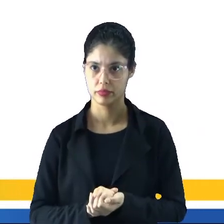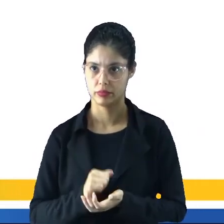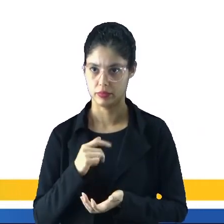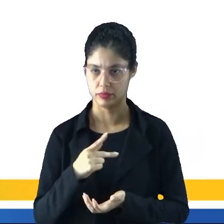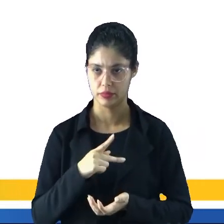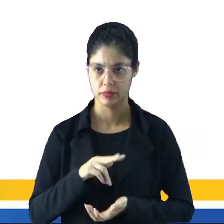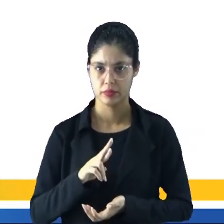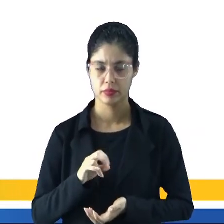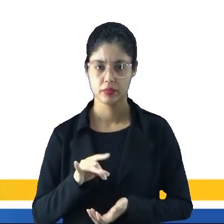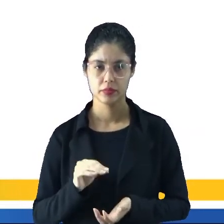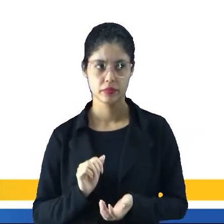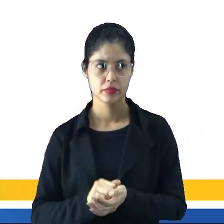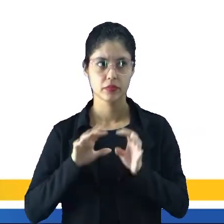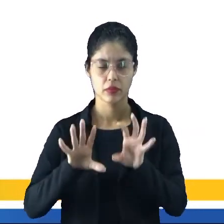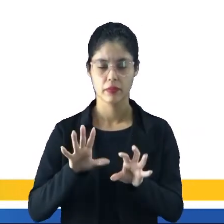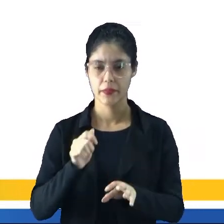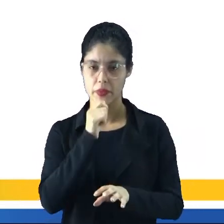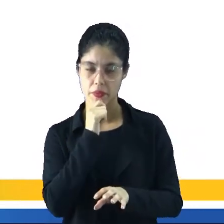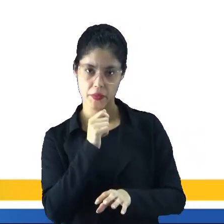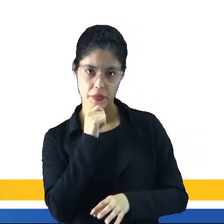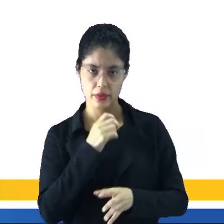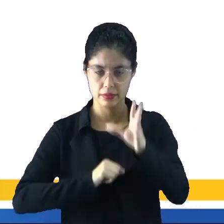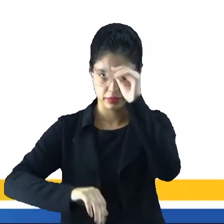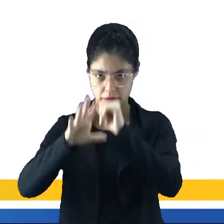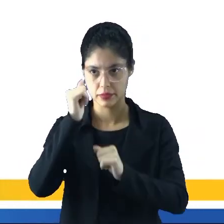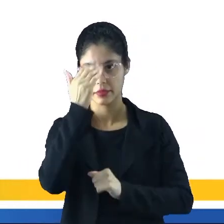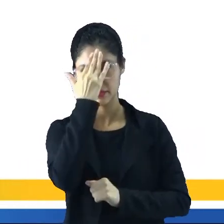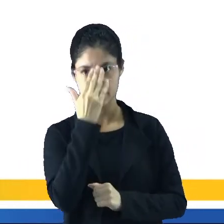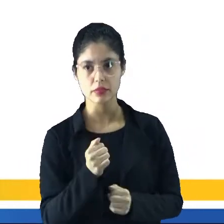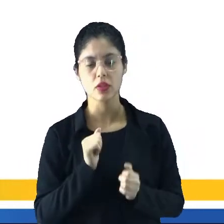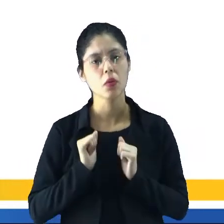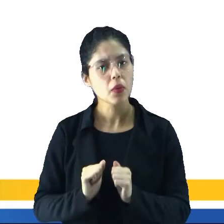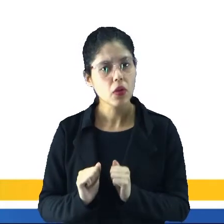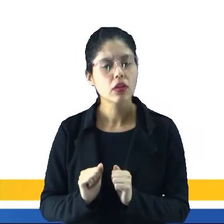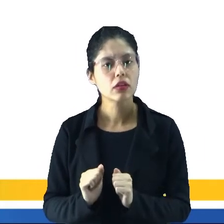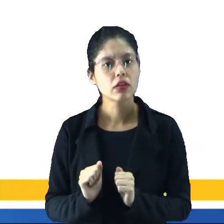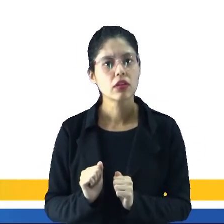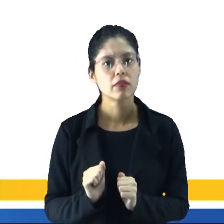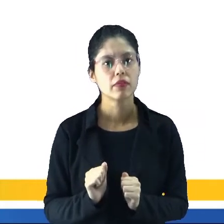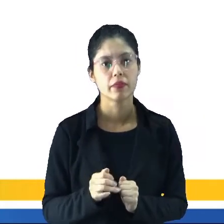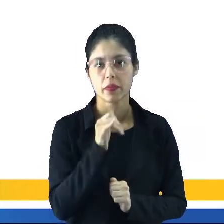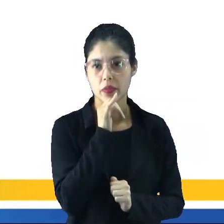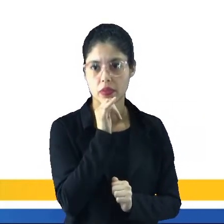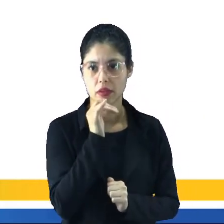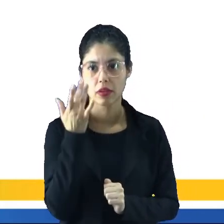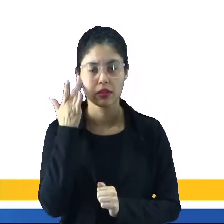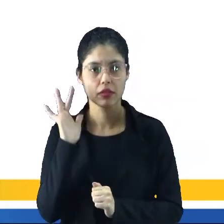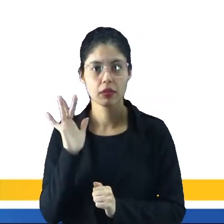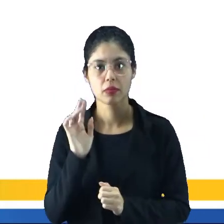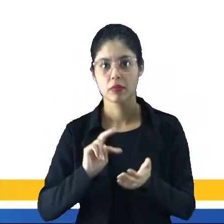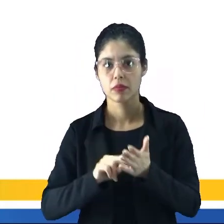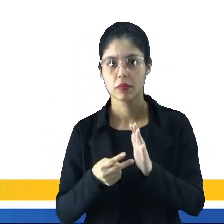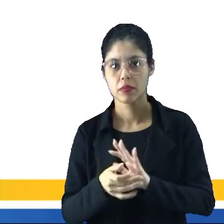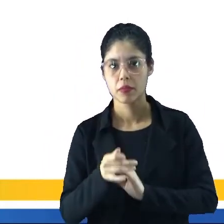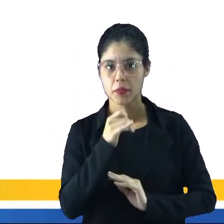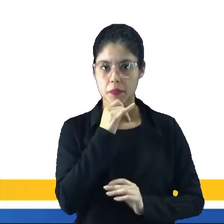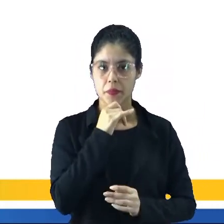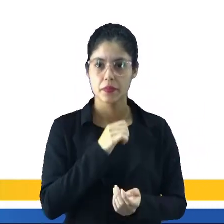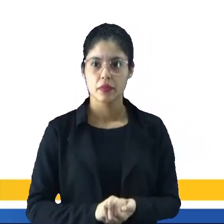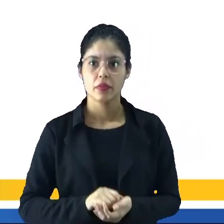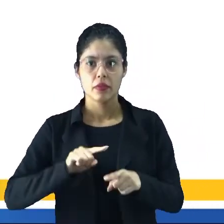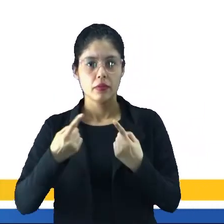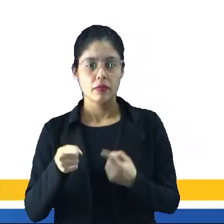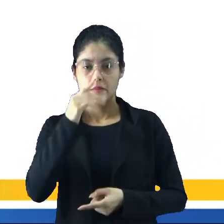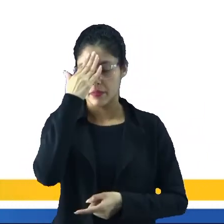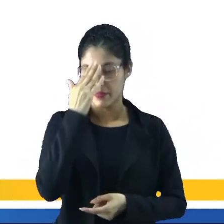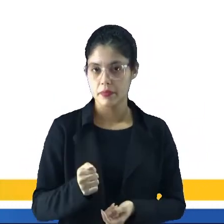Paquistão. Então aí, esse conhecimento, sabendo, você pode, por exemplo, você não sabe o que significa floods, um exemplo. Mas